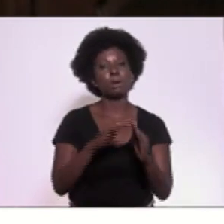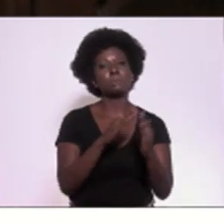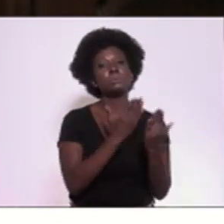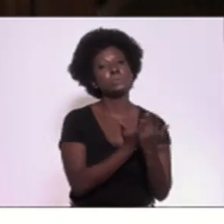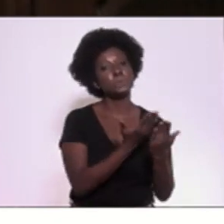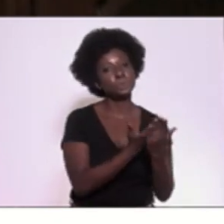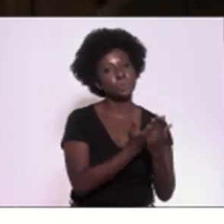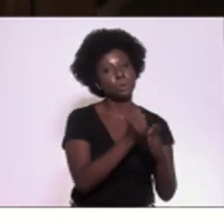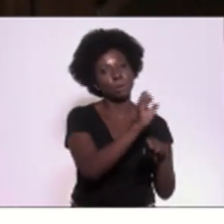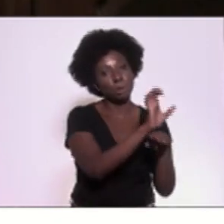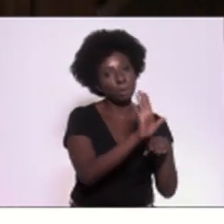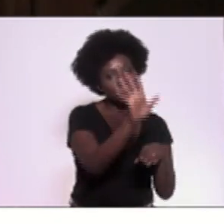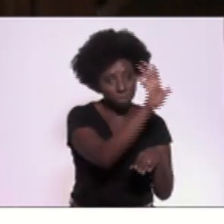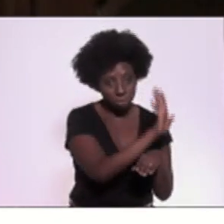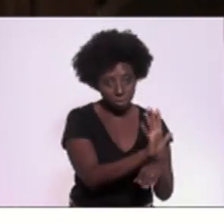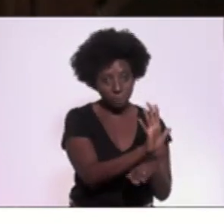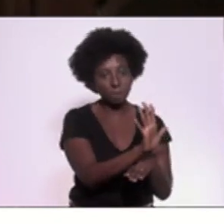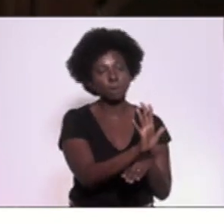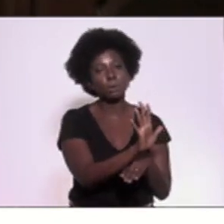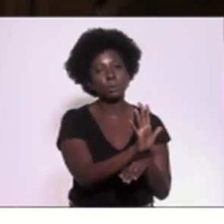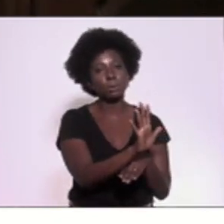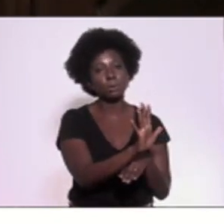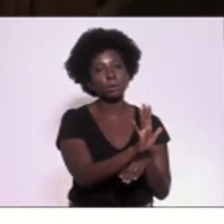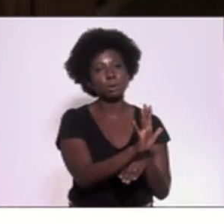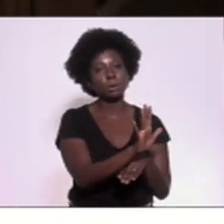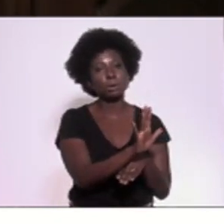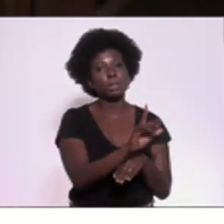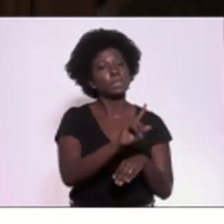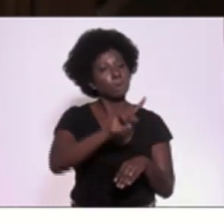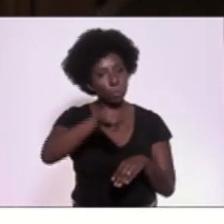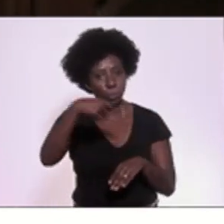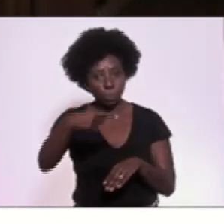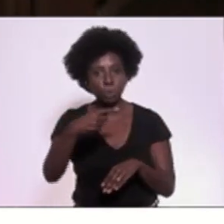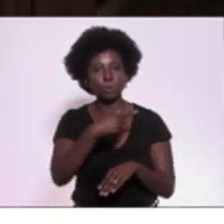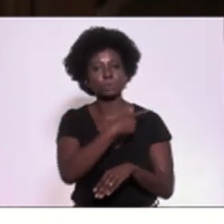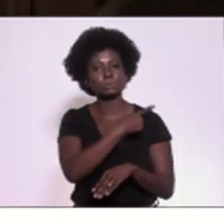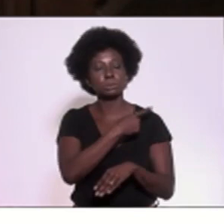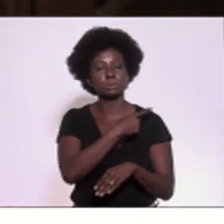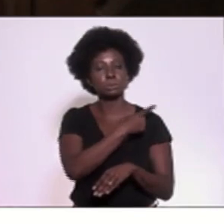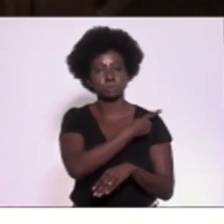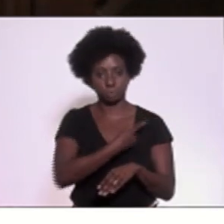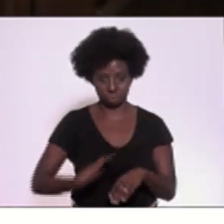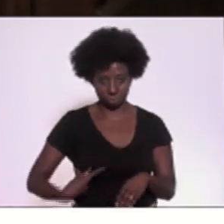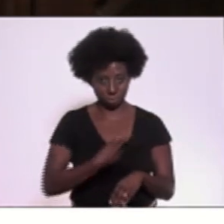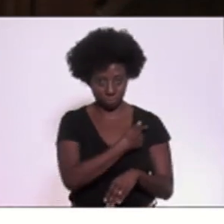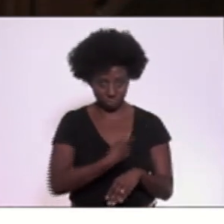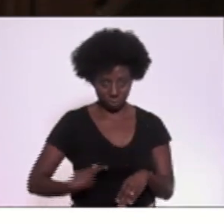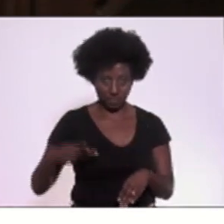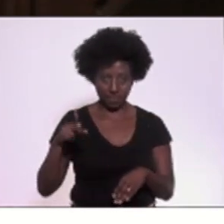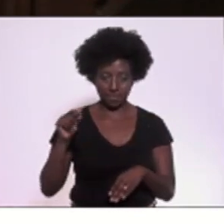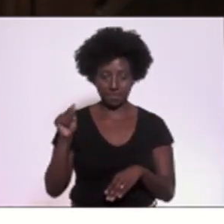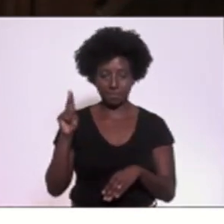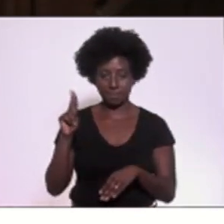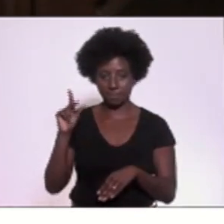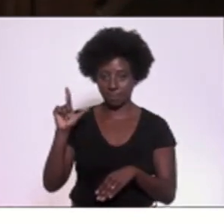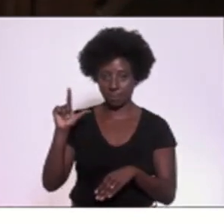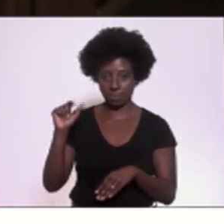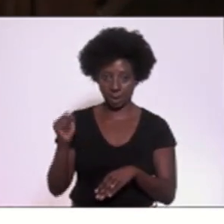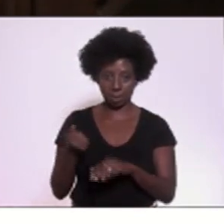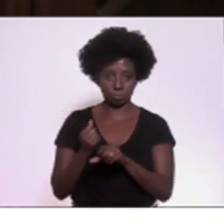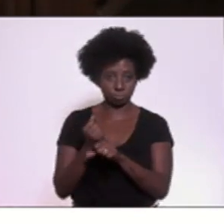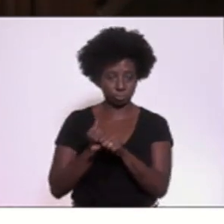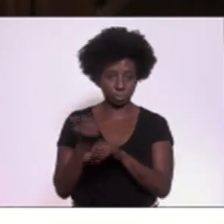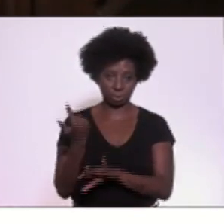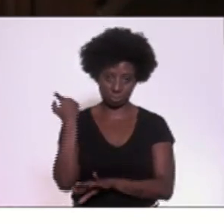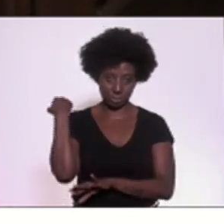estadual inaugurado pelo então governador do antigo Estado do Rio, Paulo Torres. É um próprio estadual. Então, tem um problema técnico